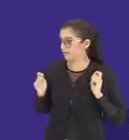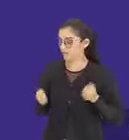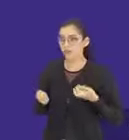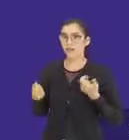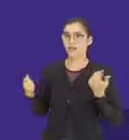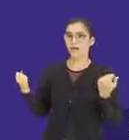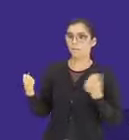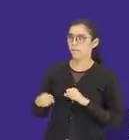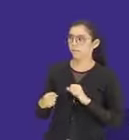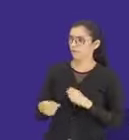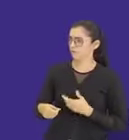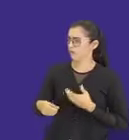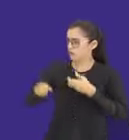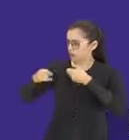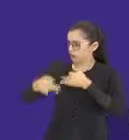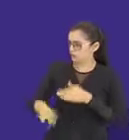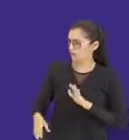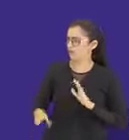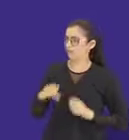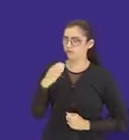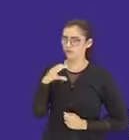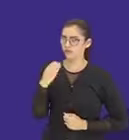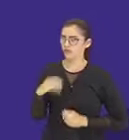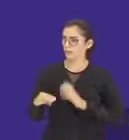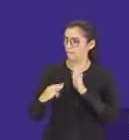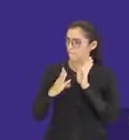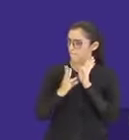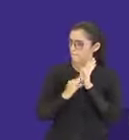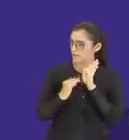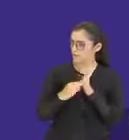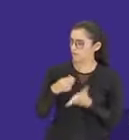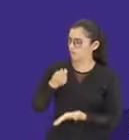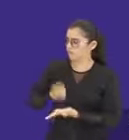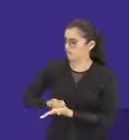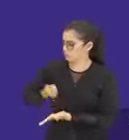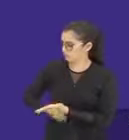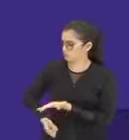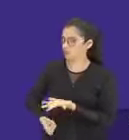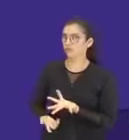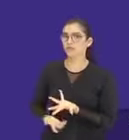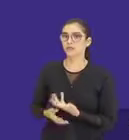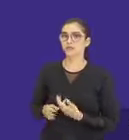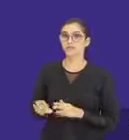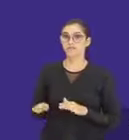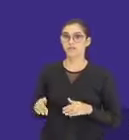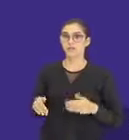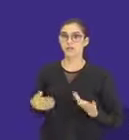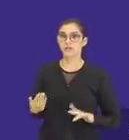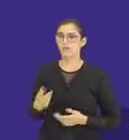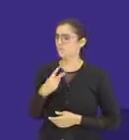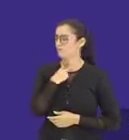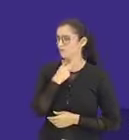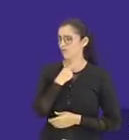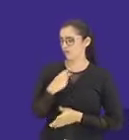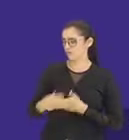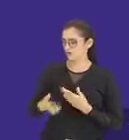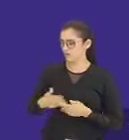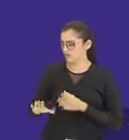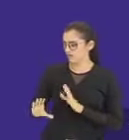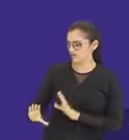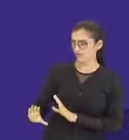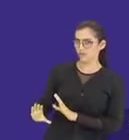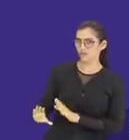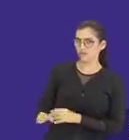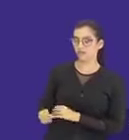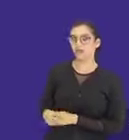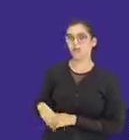fala de ciência, nós estamos falando de métodos rigorosos, né? Ou seja, não pode ser qualquer coisa. Você se lembra que lá no